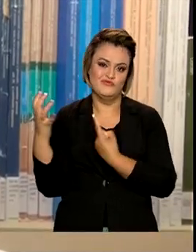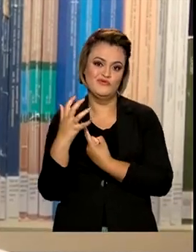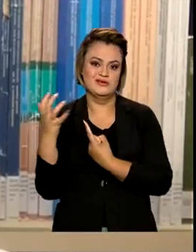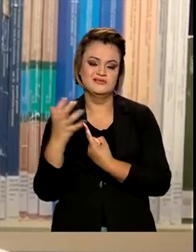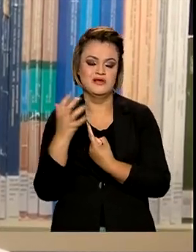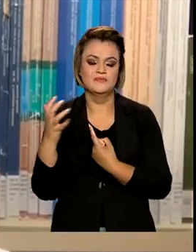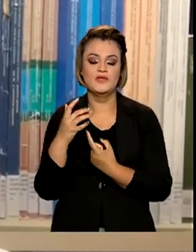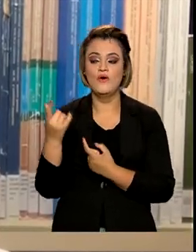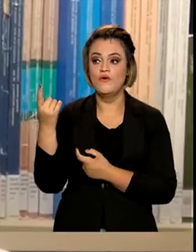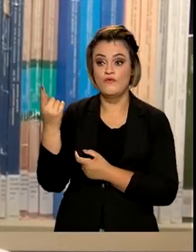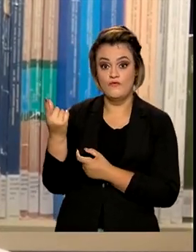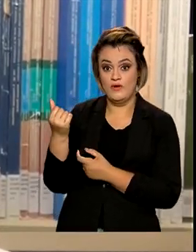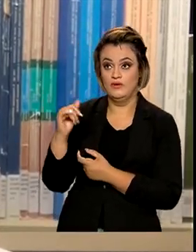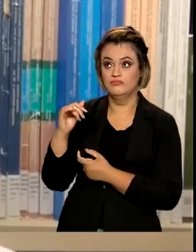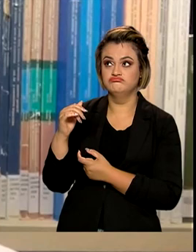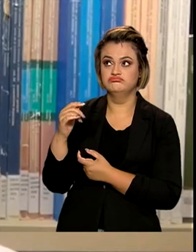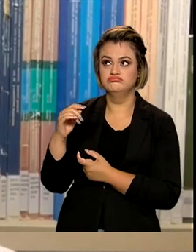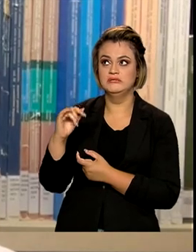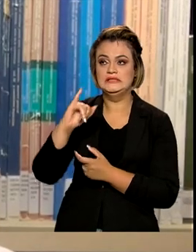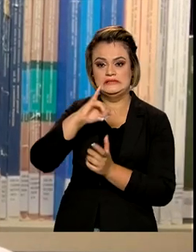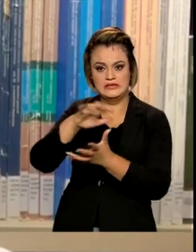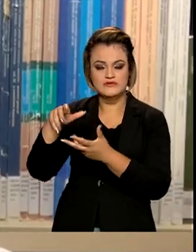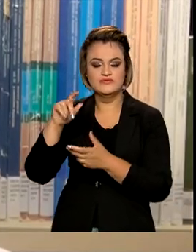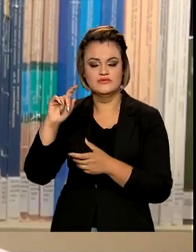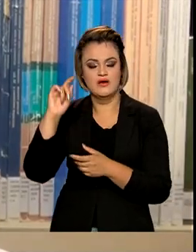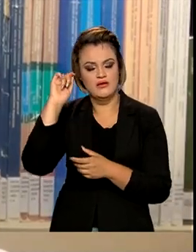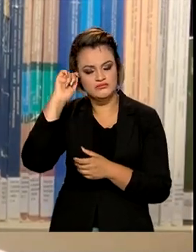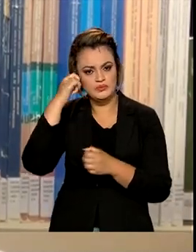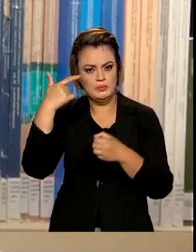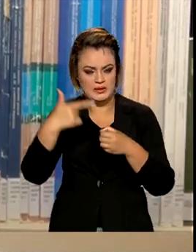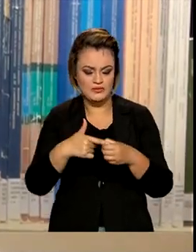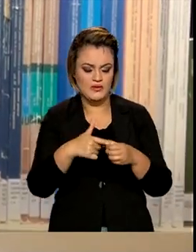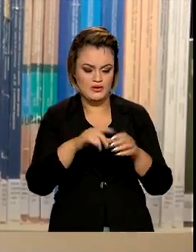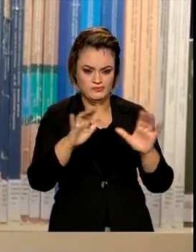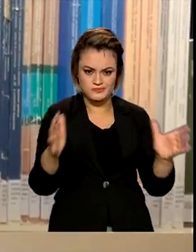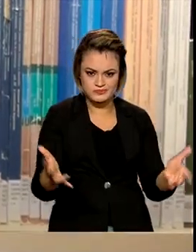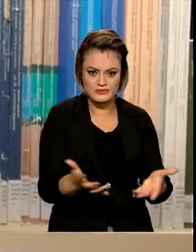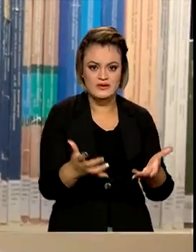internacional do petróleo também conta, também influencia no preço da gasolina final.